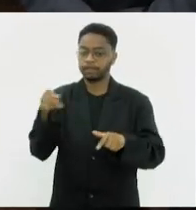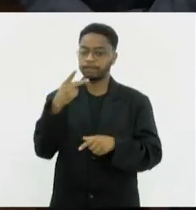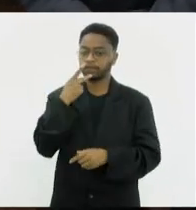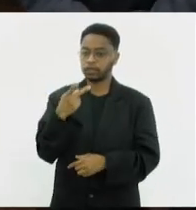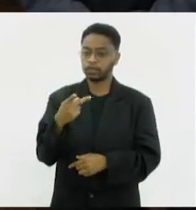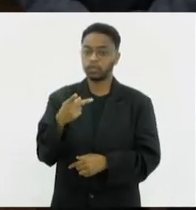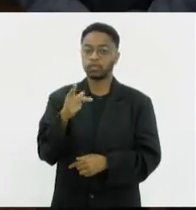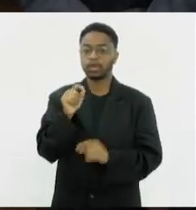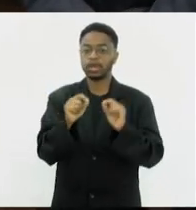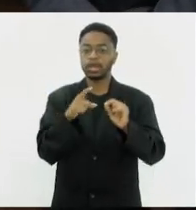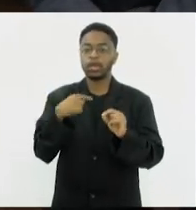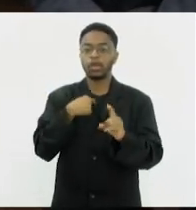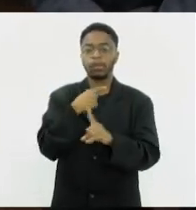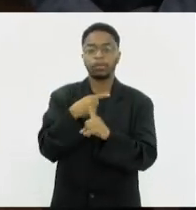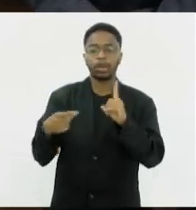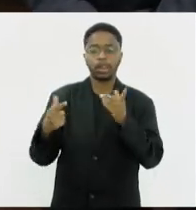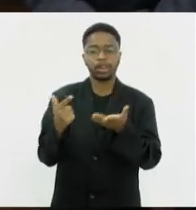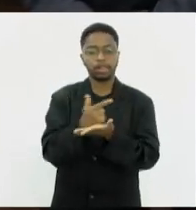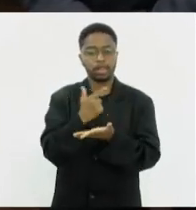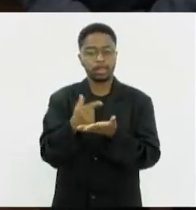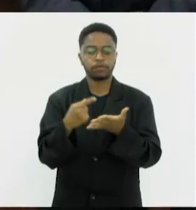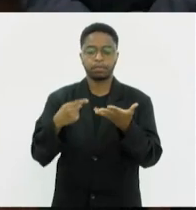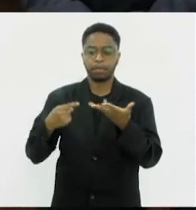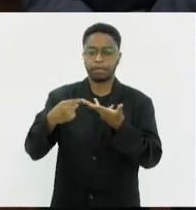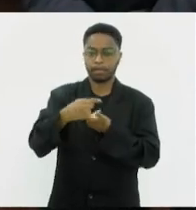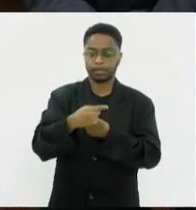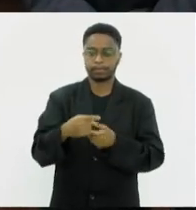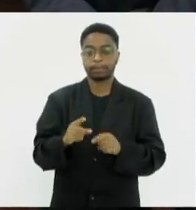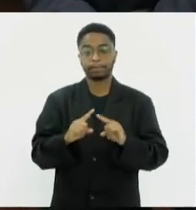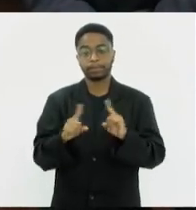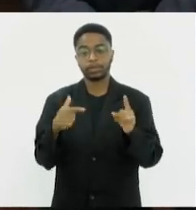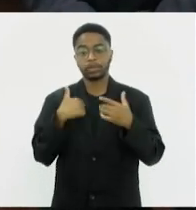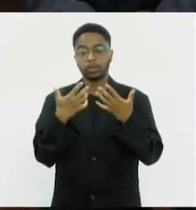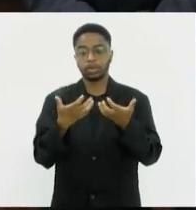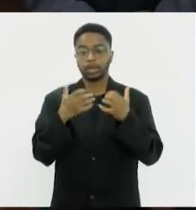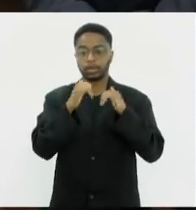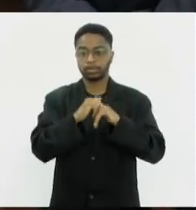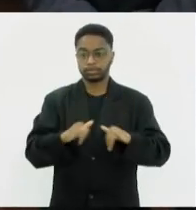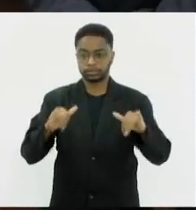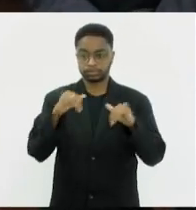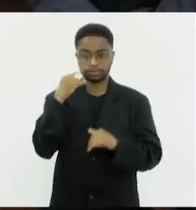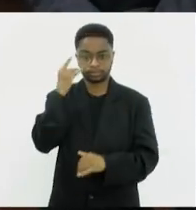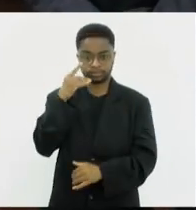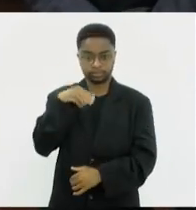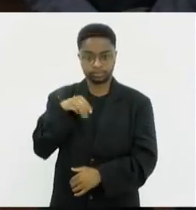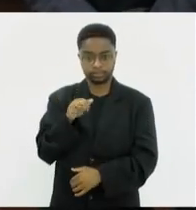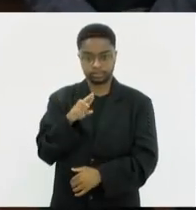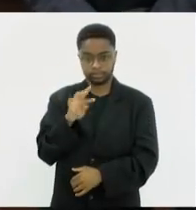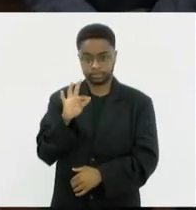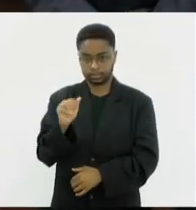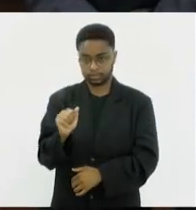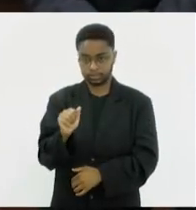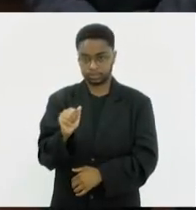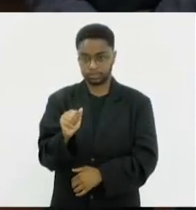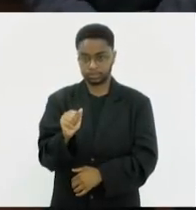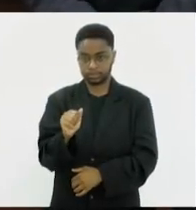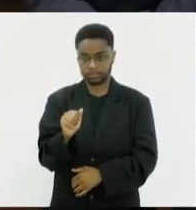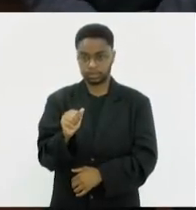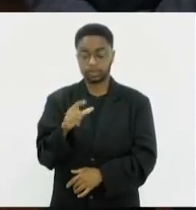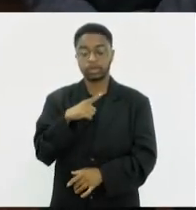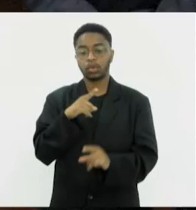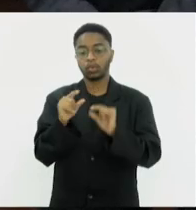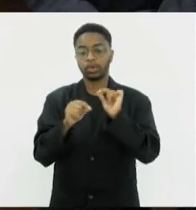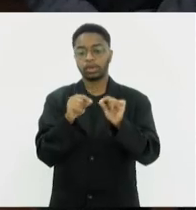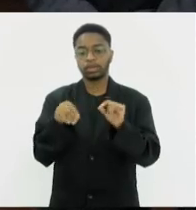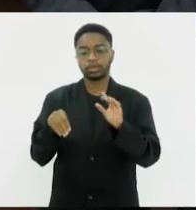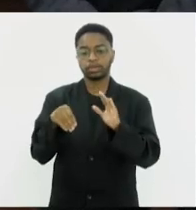eu censurei o livro, não sei o quê e tal. Mas eu quero dizer, deputada Marta Rocha, o que continha nesse livro